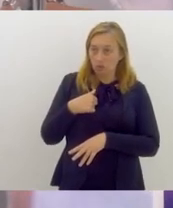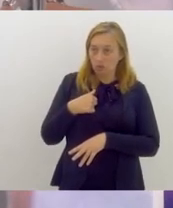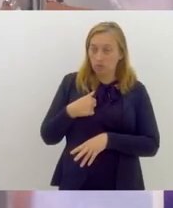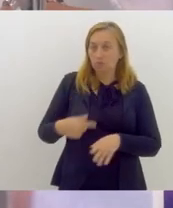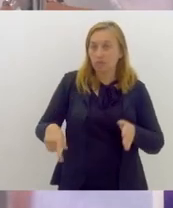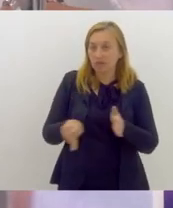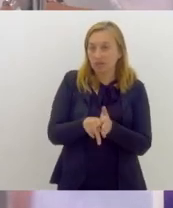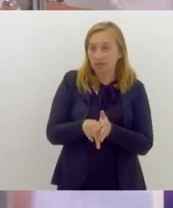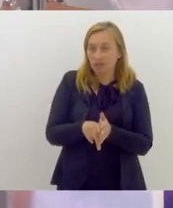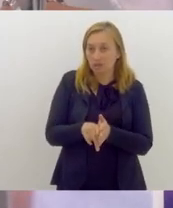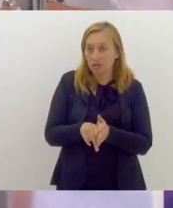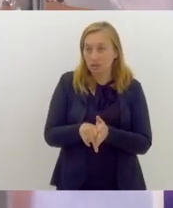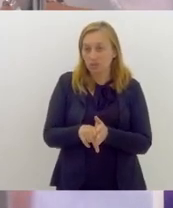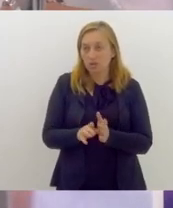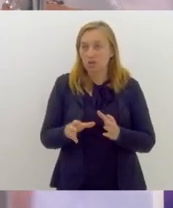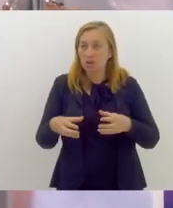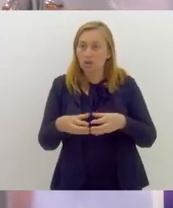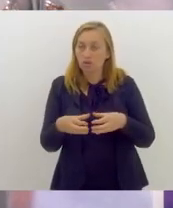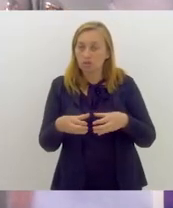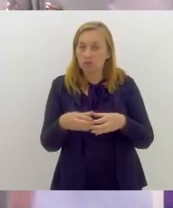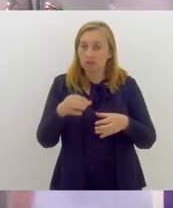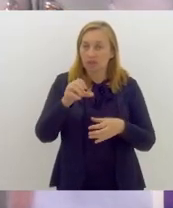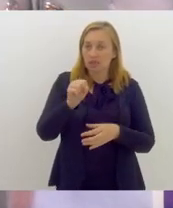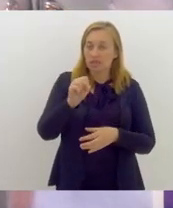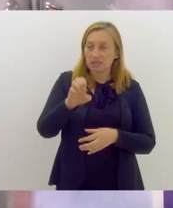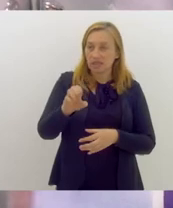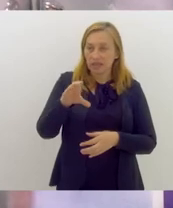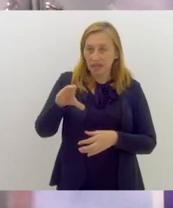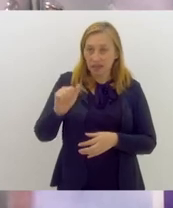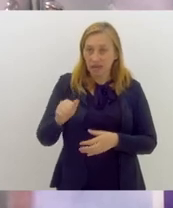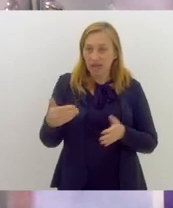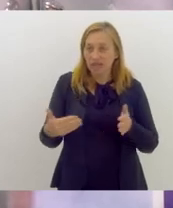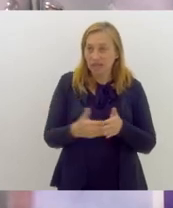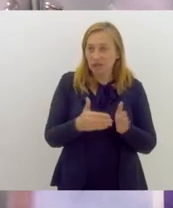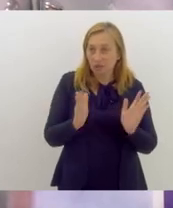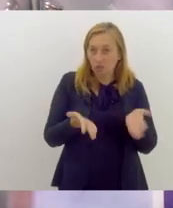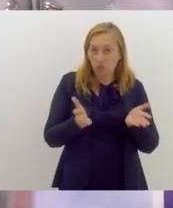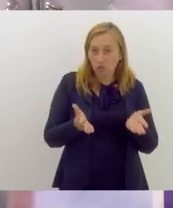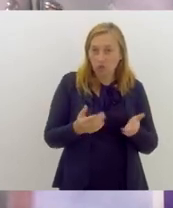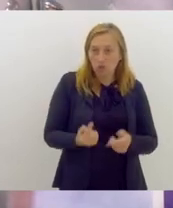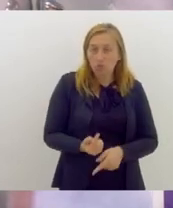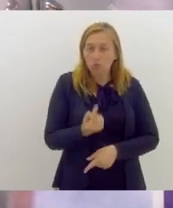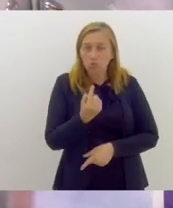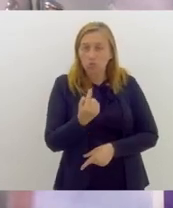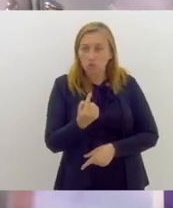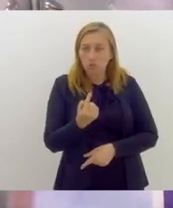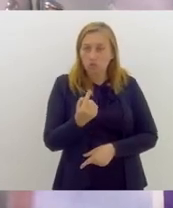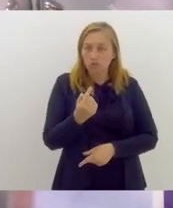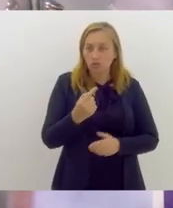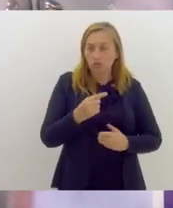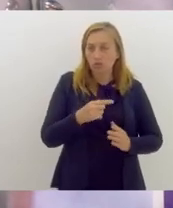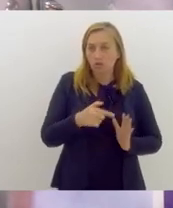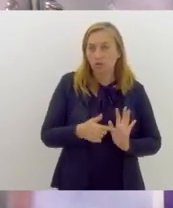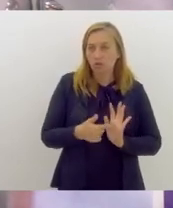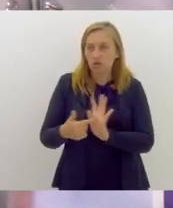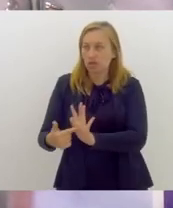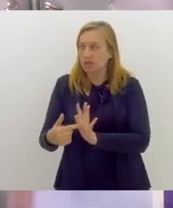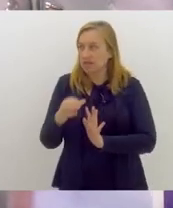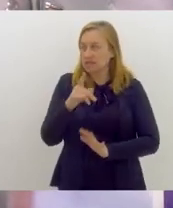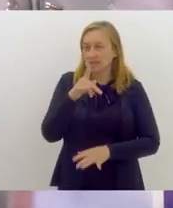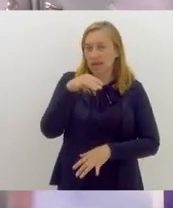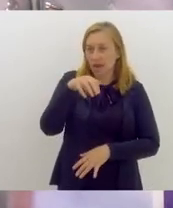colegiado da seca e até Presidente data única coisa que foi submetido a seapa/fprj